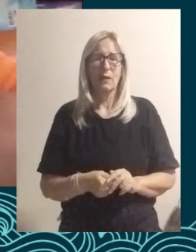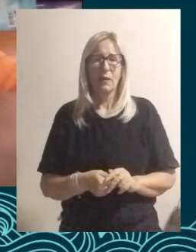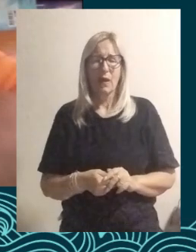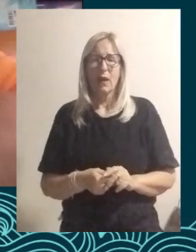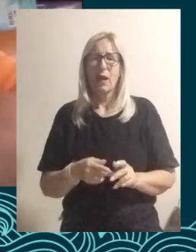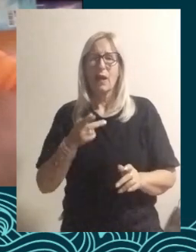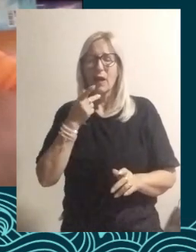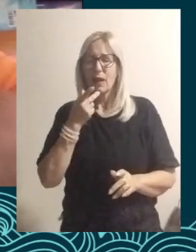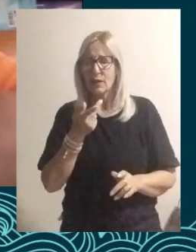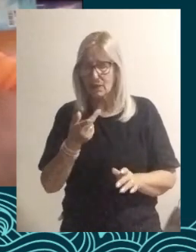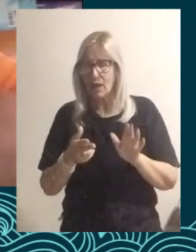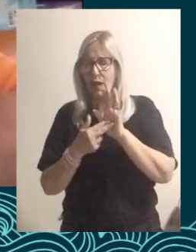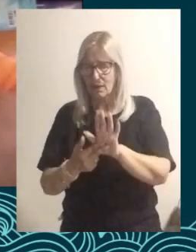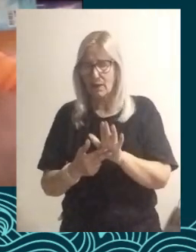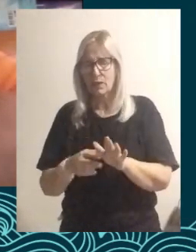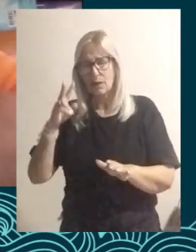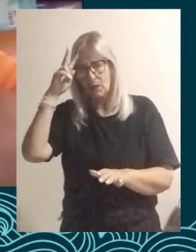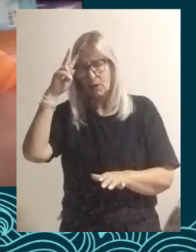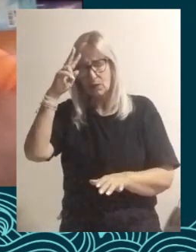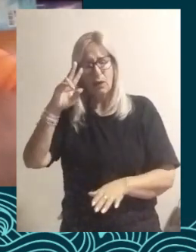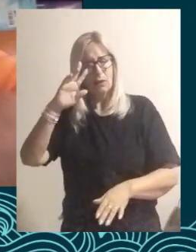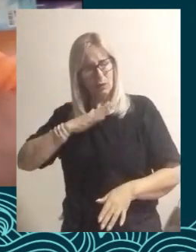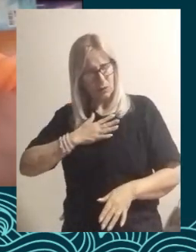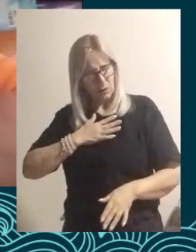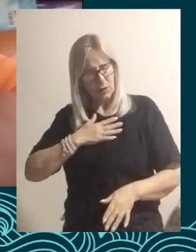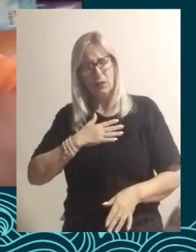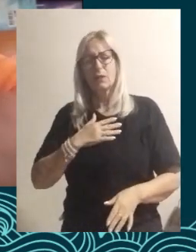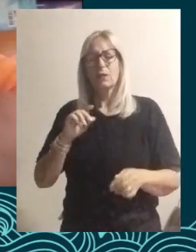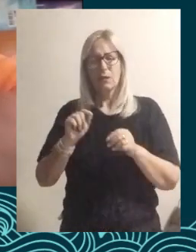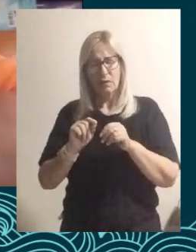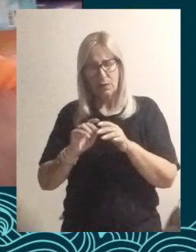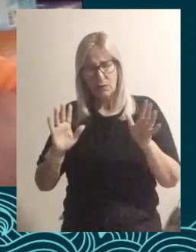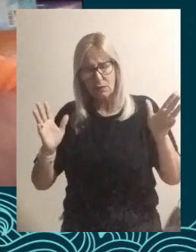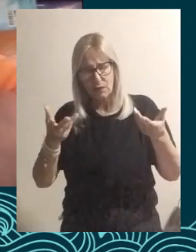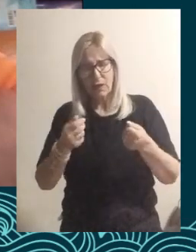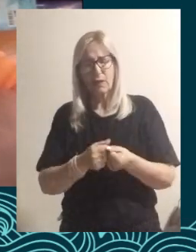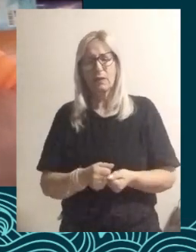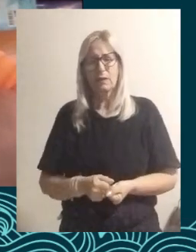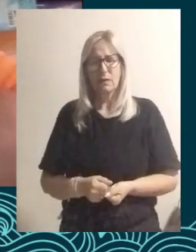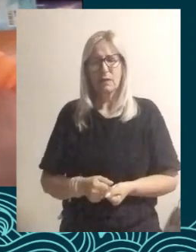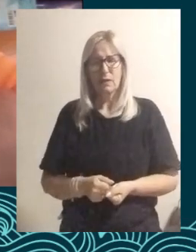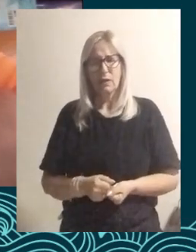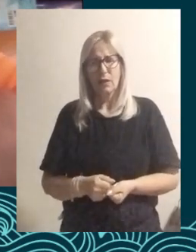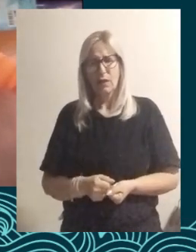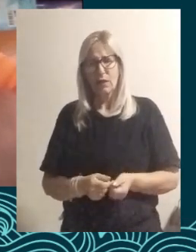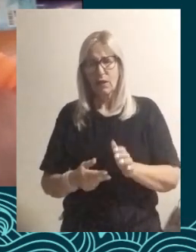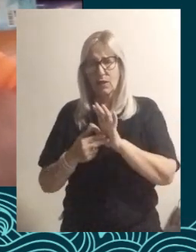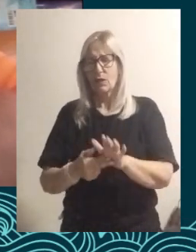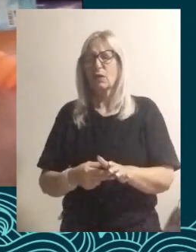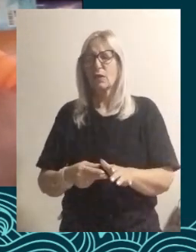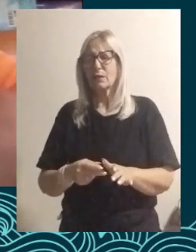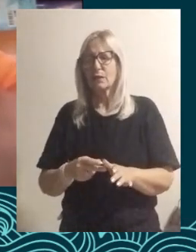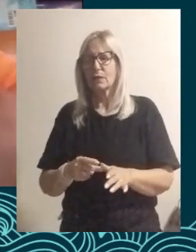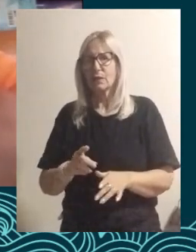gente pode encontrar, dar valor para nossa própria história, dar valor pelo que a gente já fez. A